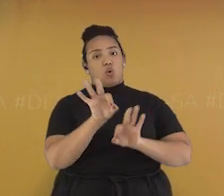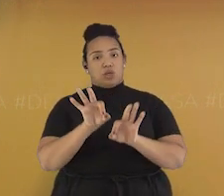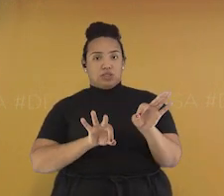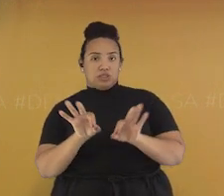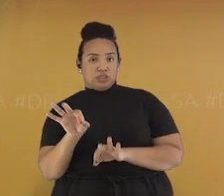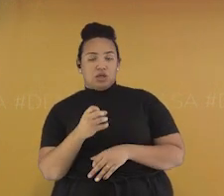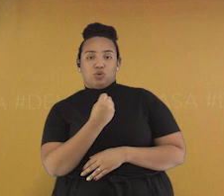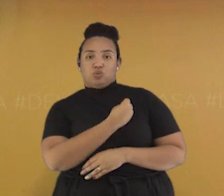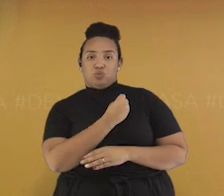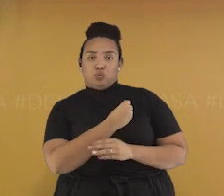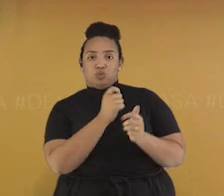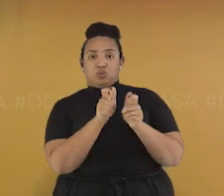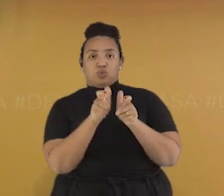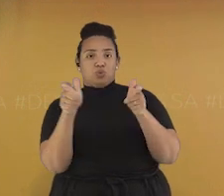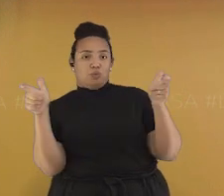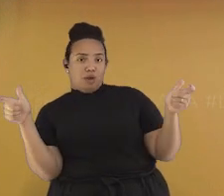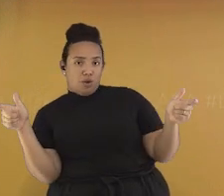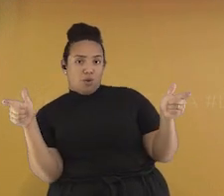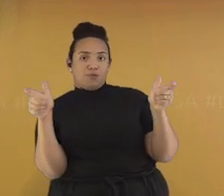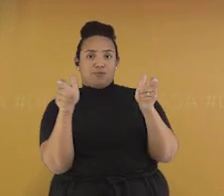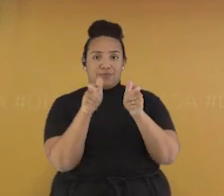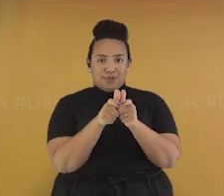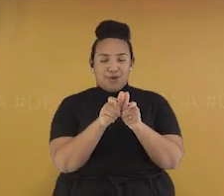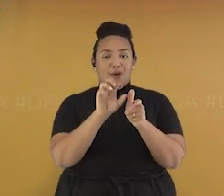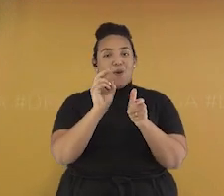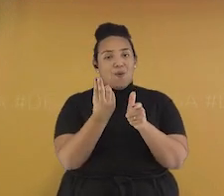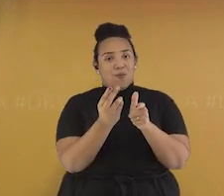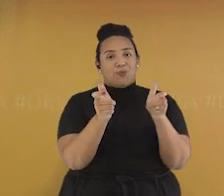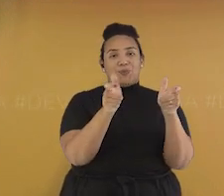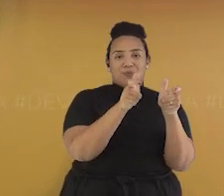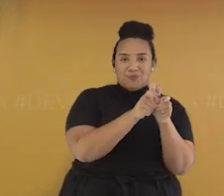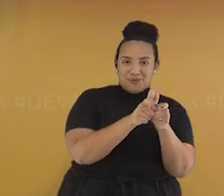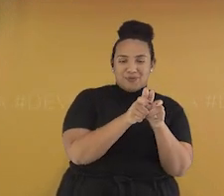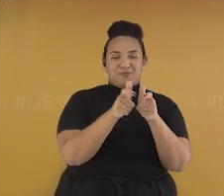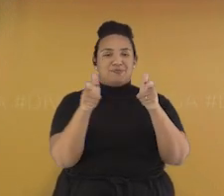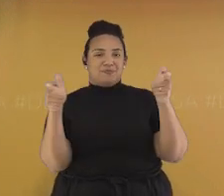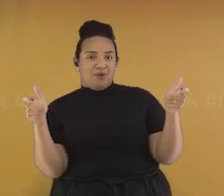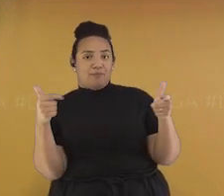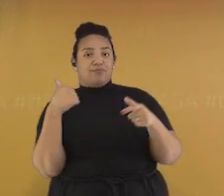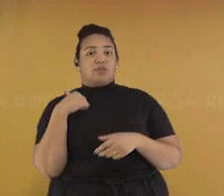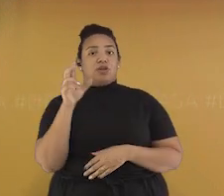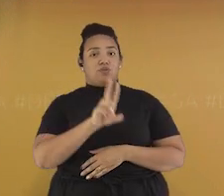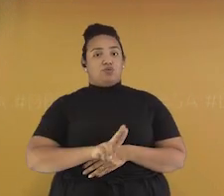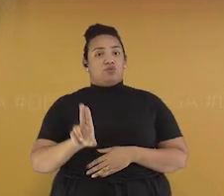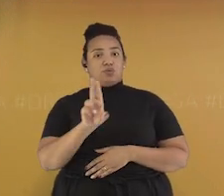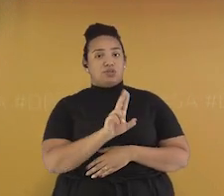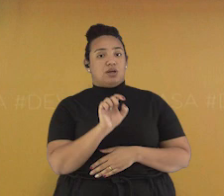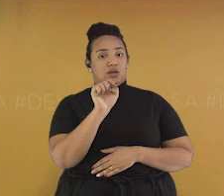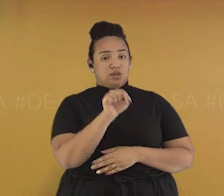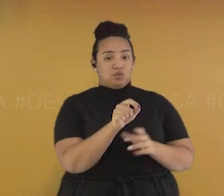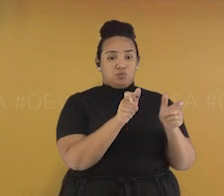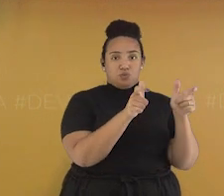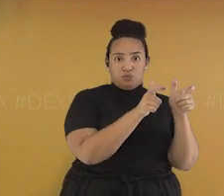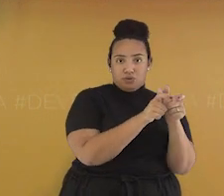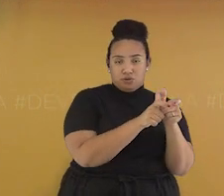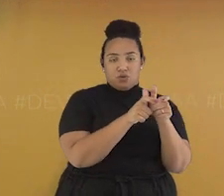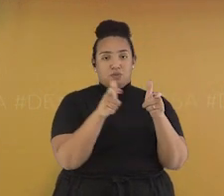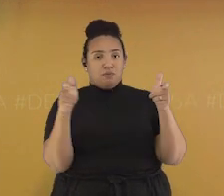organizá-las em ordem crescente ou decrescente. Eu vou organizá-las em ordem crescente. Vamos